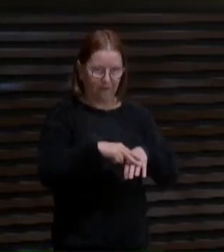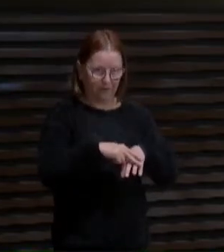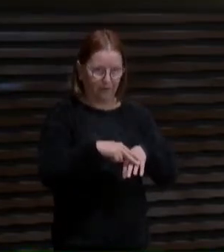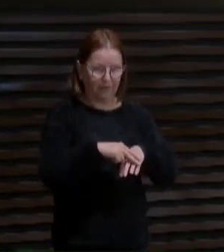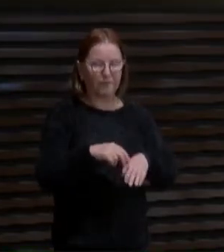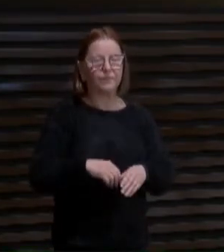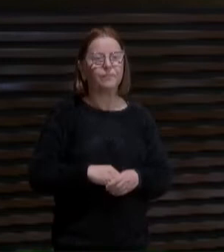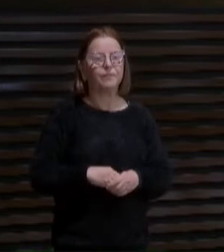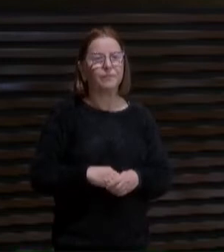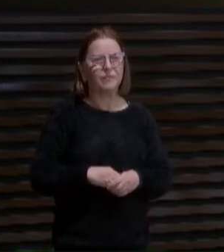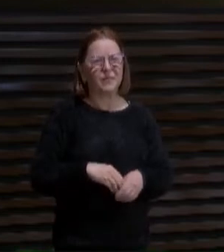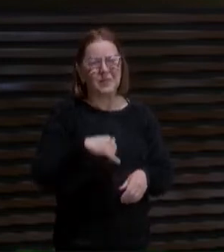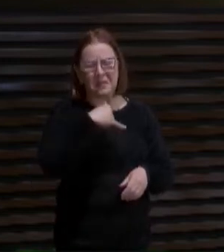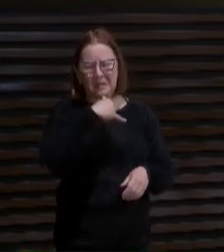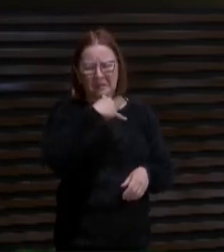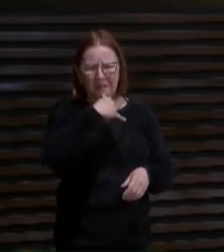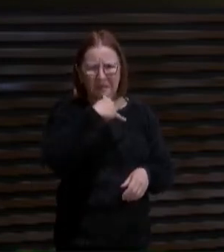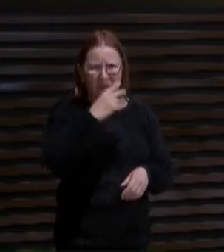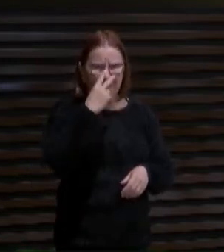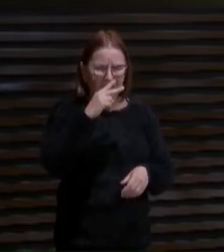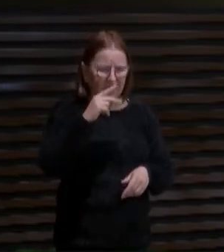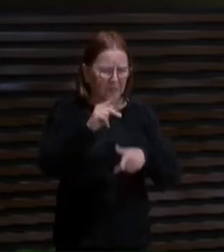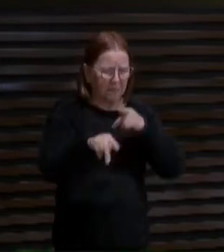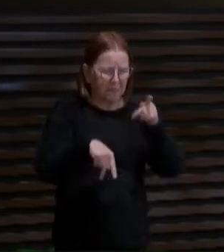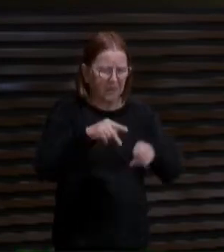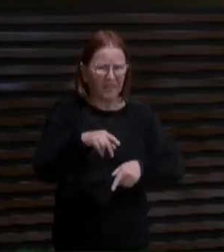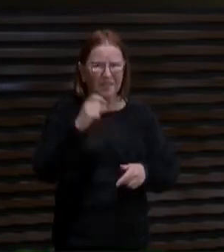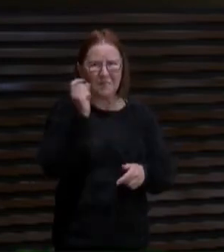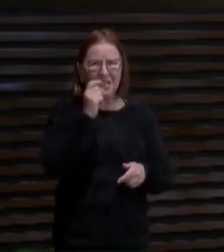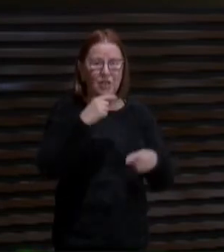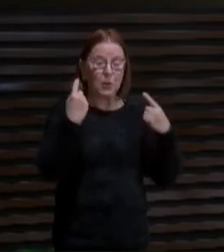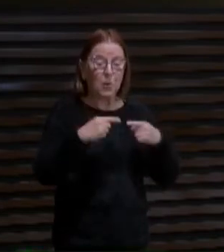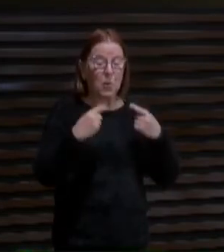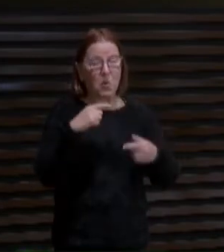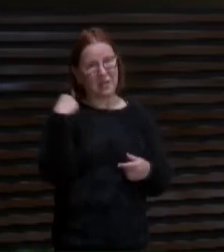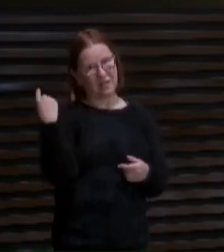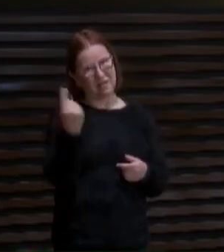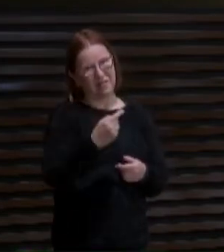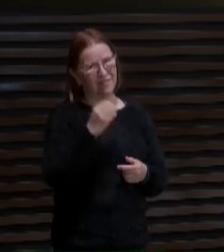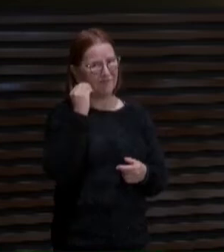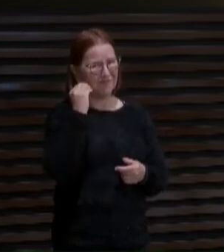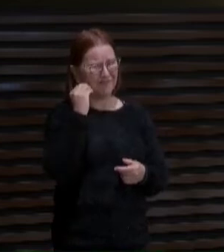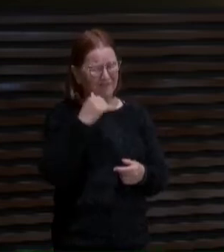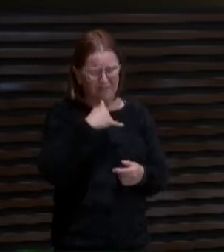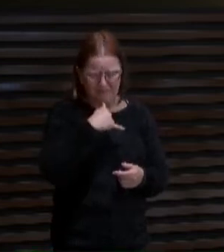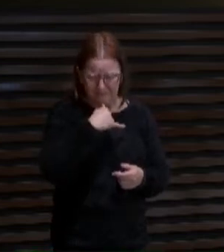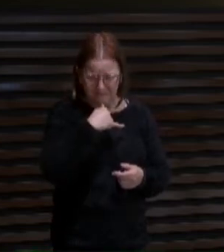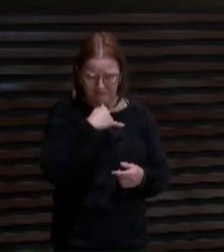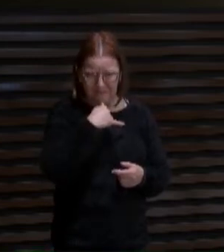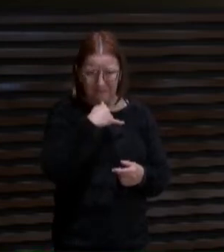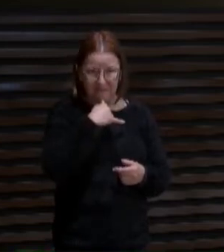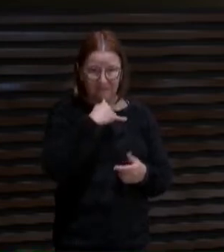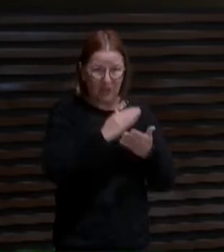triste ter pessoas espalhando boatos sobre nós trata-se de uma experiência amarga que muitos de nós já vê